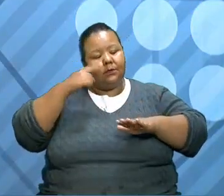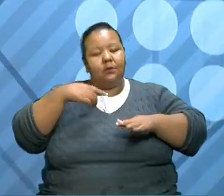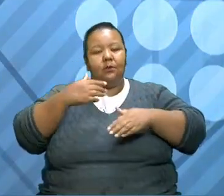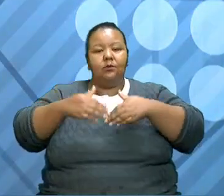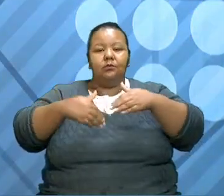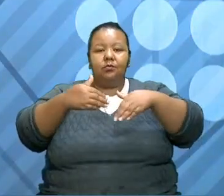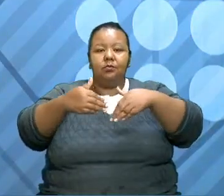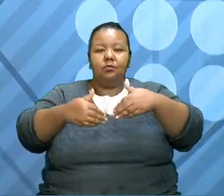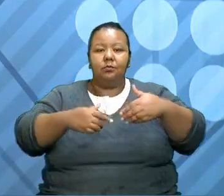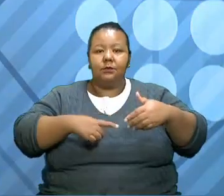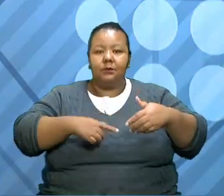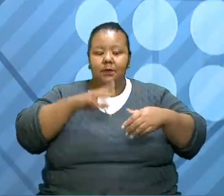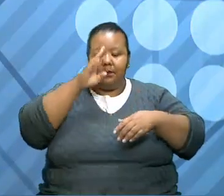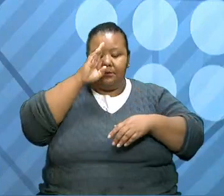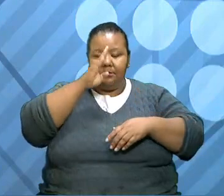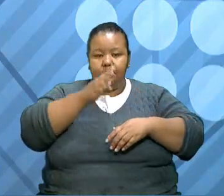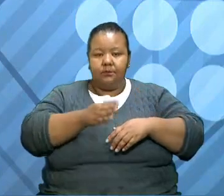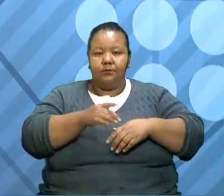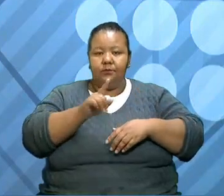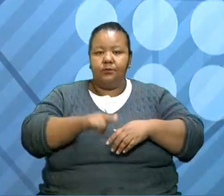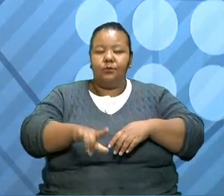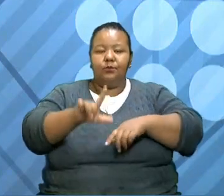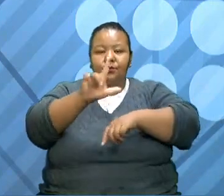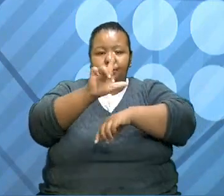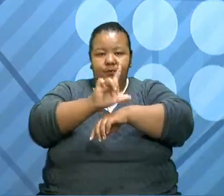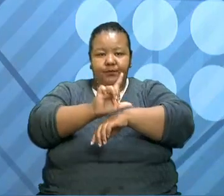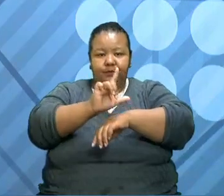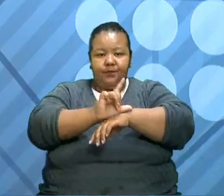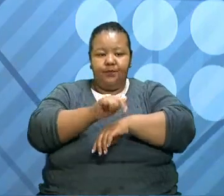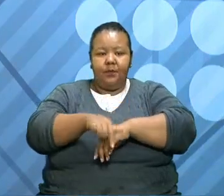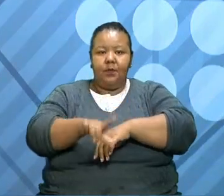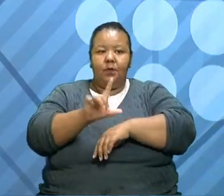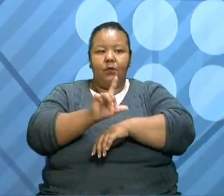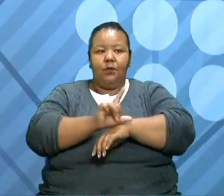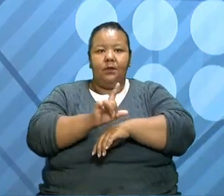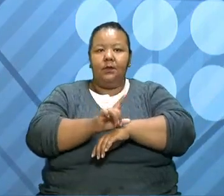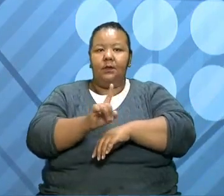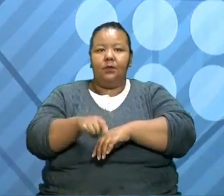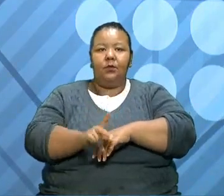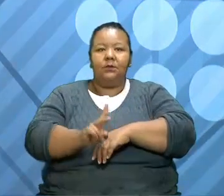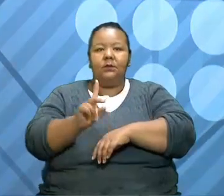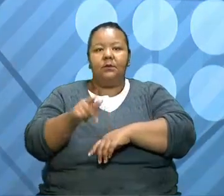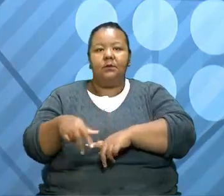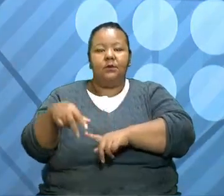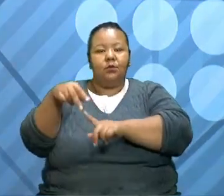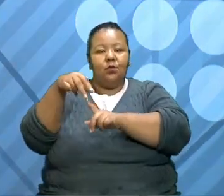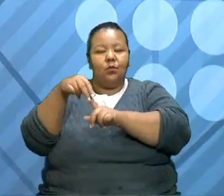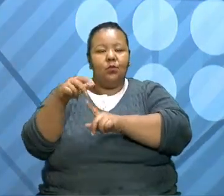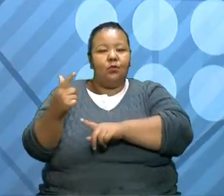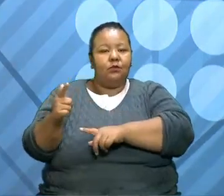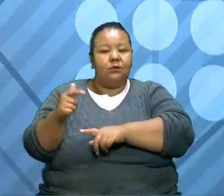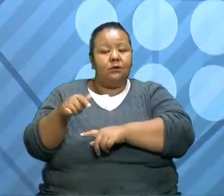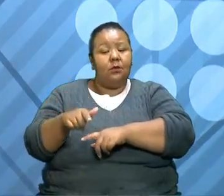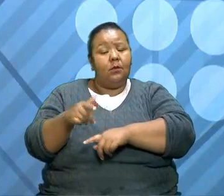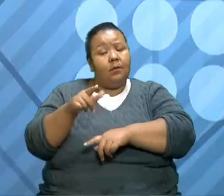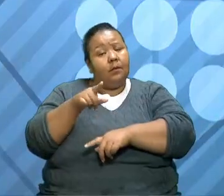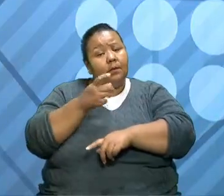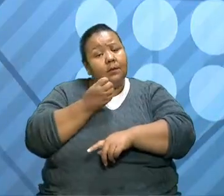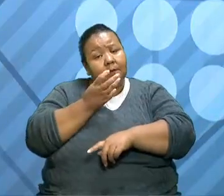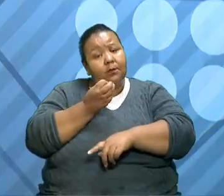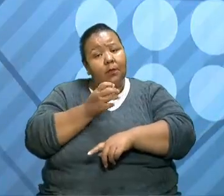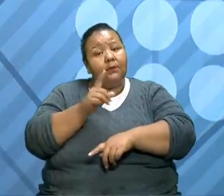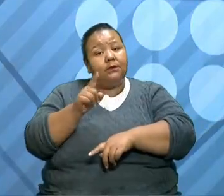que atrelar diretamente a um líder. O líder nem sempre é o gestor, mas é ideal que seja o